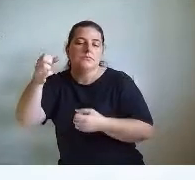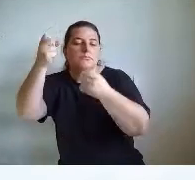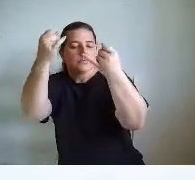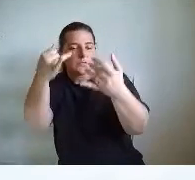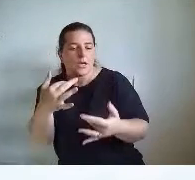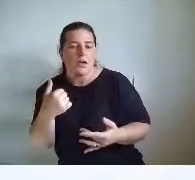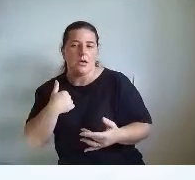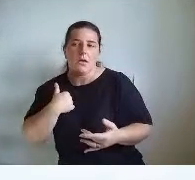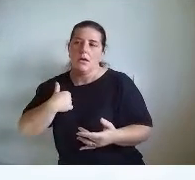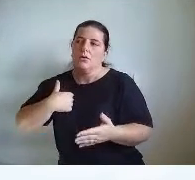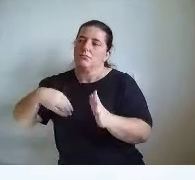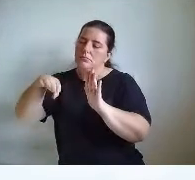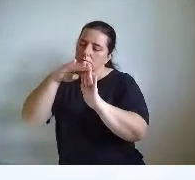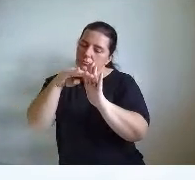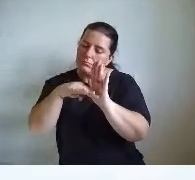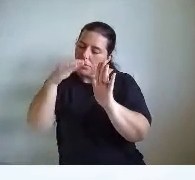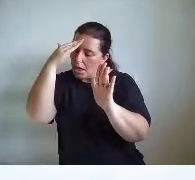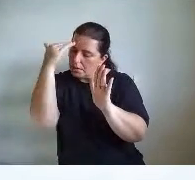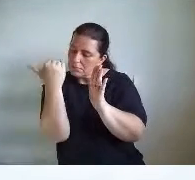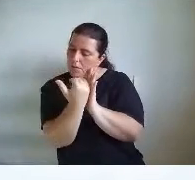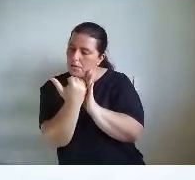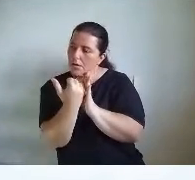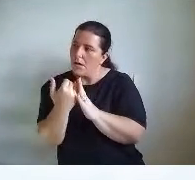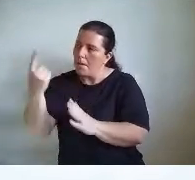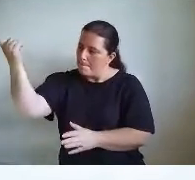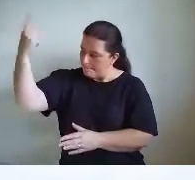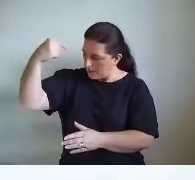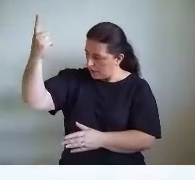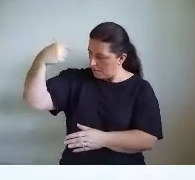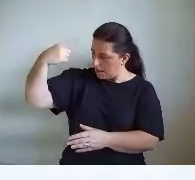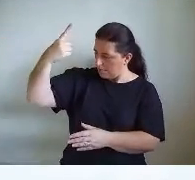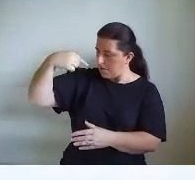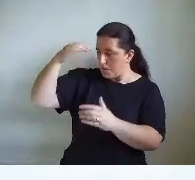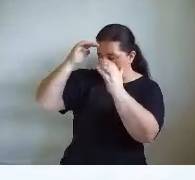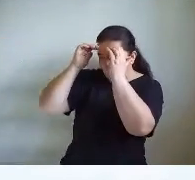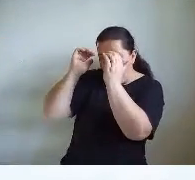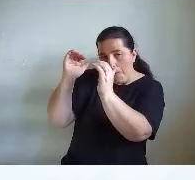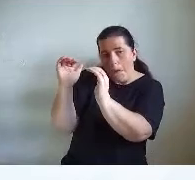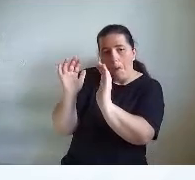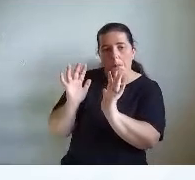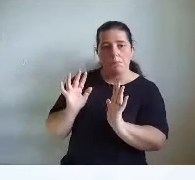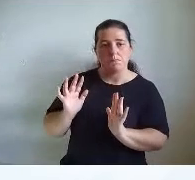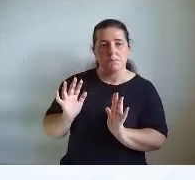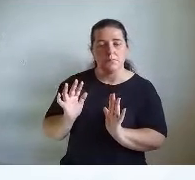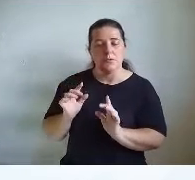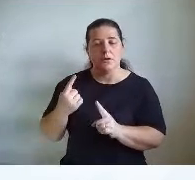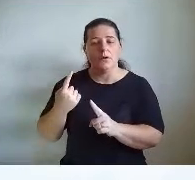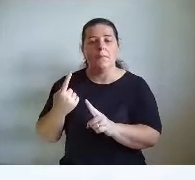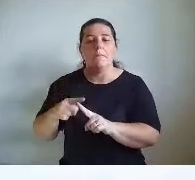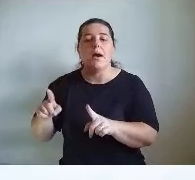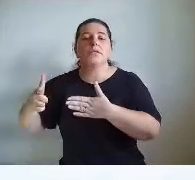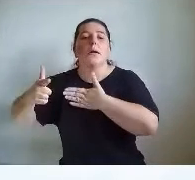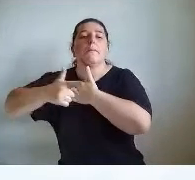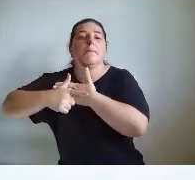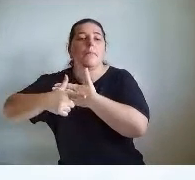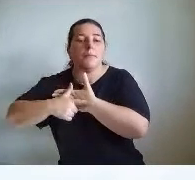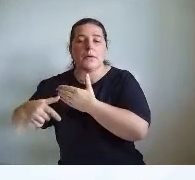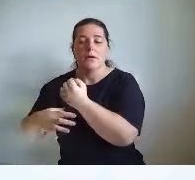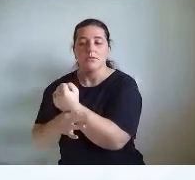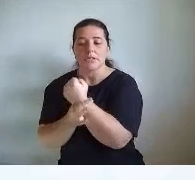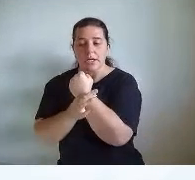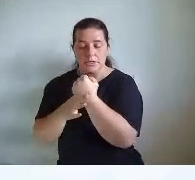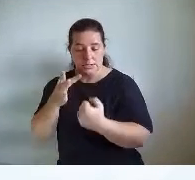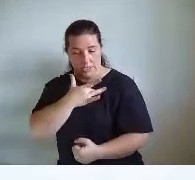de cumprir ordens legais, deveria cumprir o papel que ele tem, né, de garantir a saúde para toda a